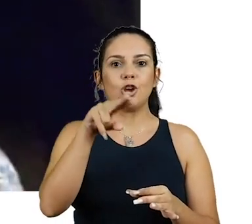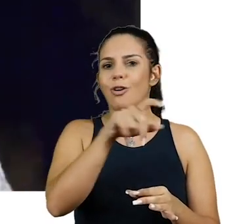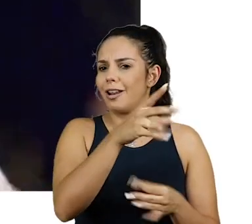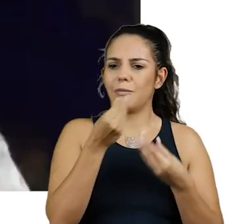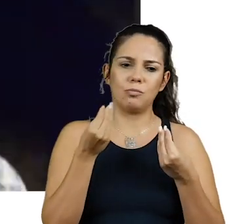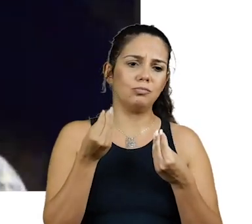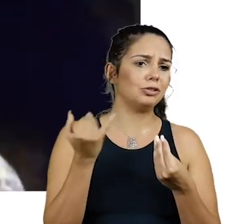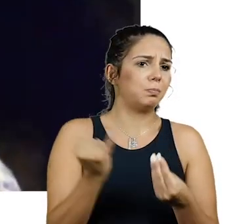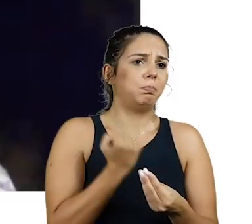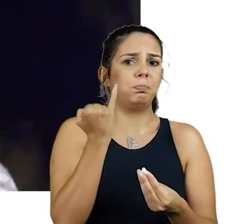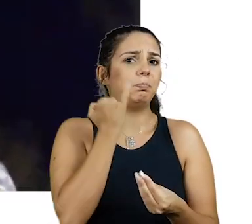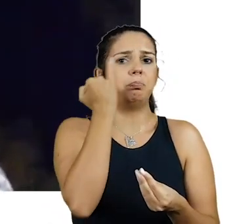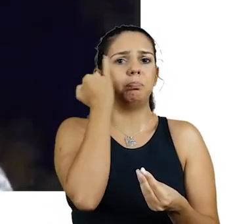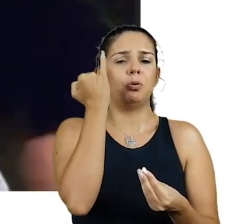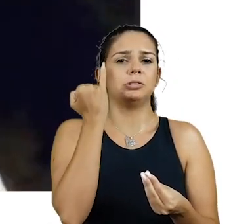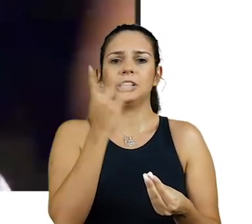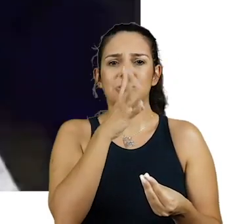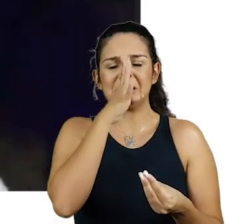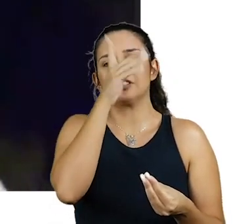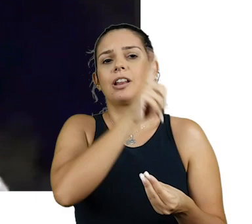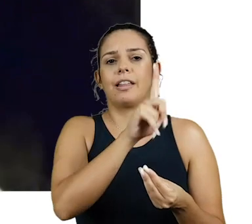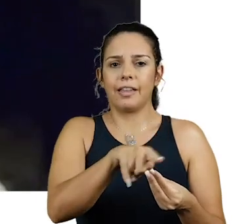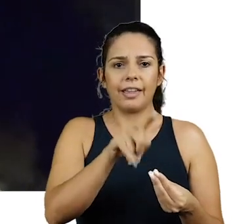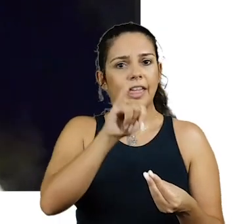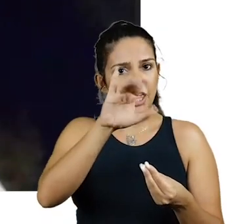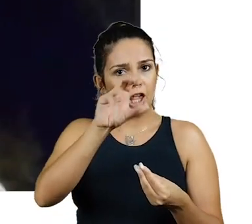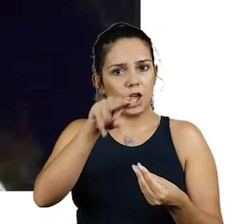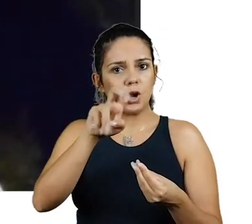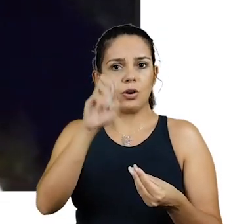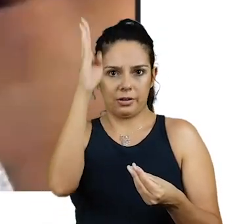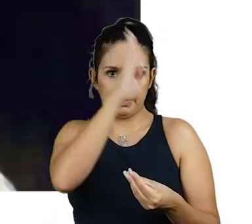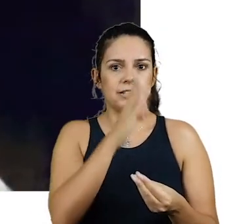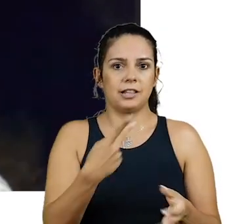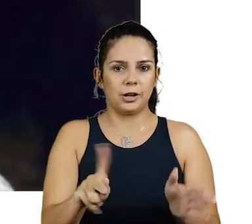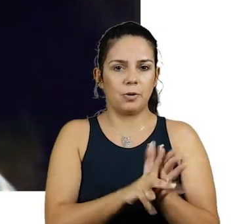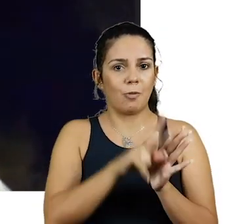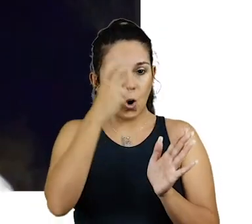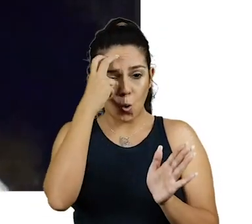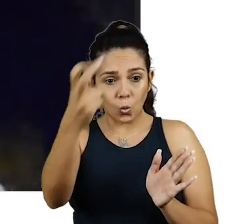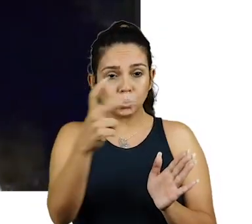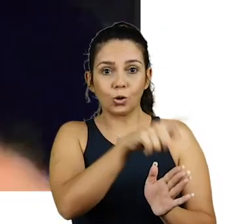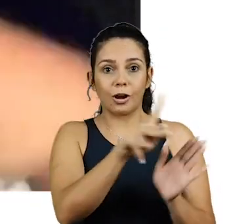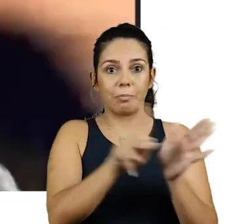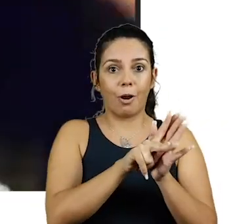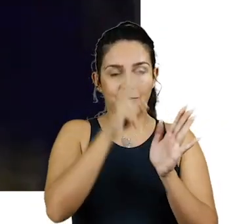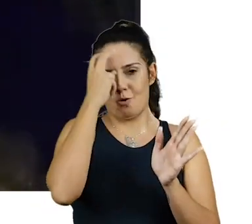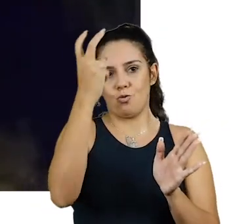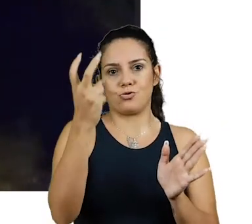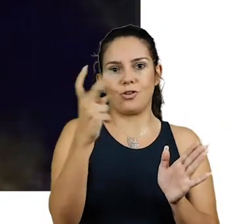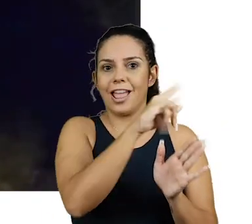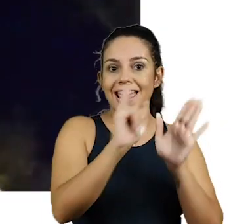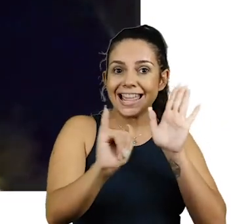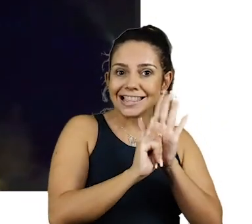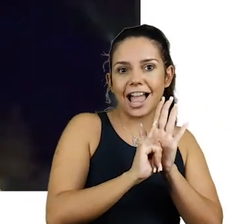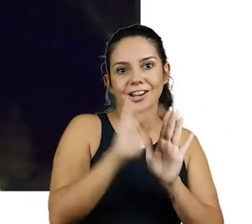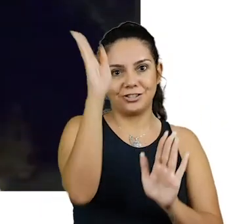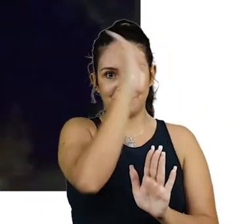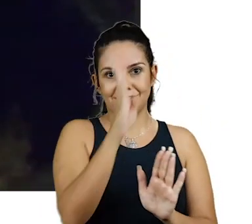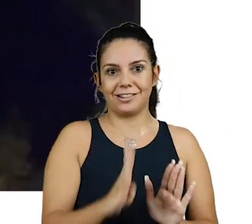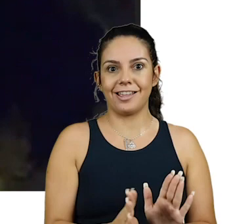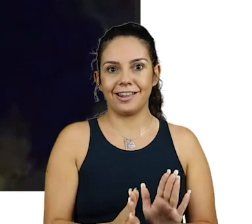mas Elza, não estou exagerando aqui se eu falar que a Elza é um ícone brasileiro. Cultura brasileira, né? Uma identidade